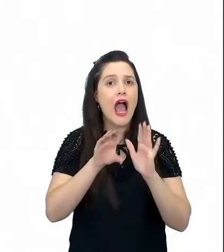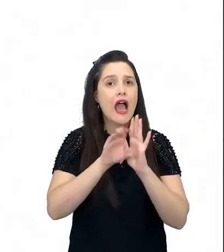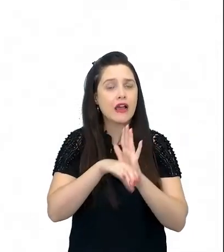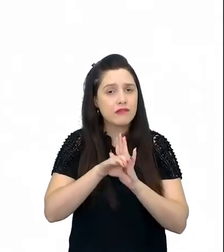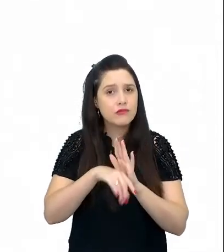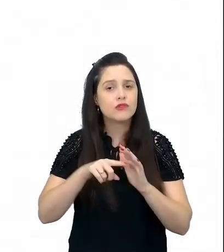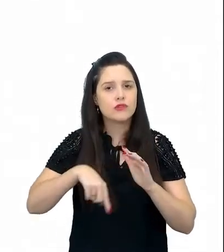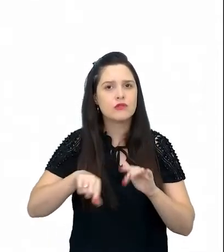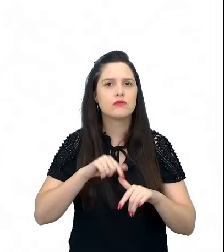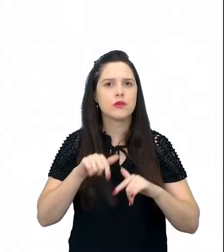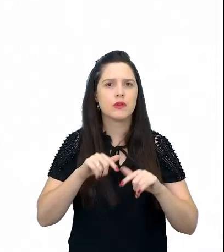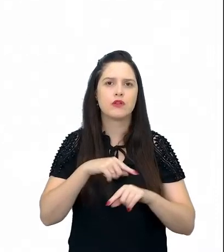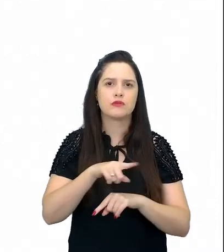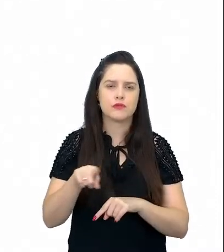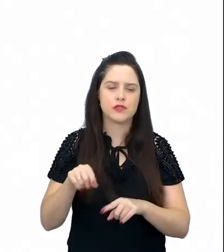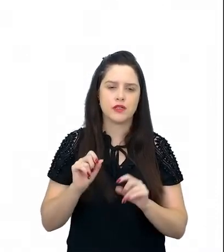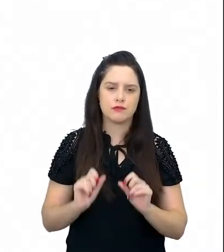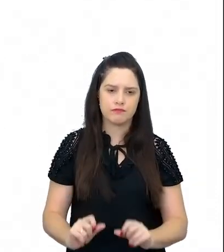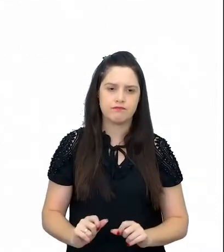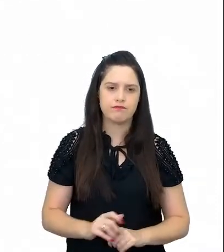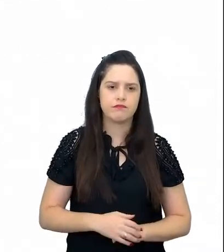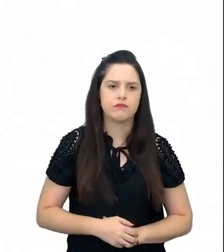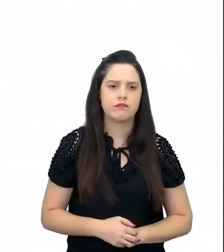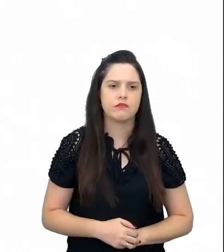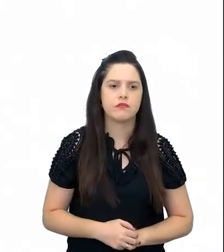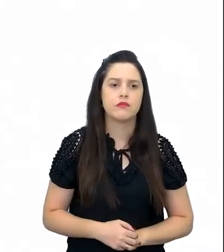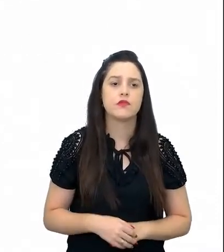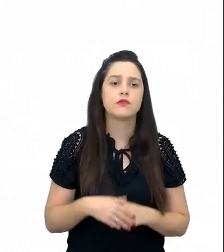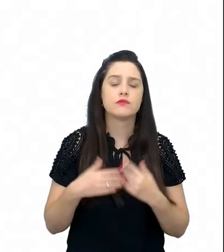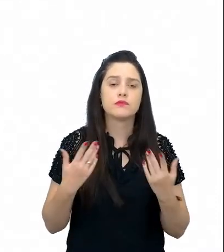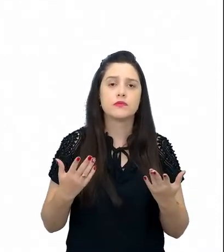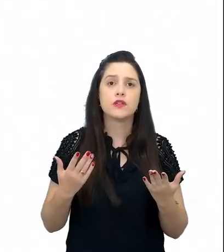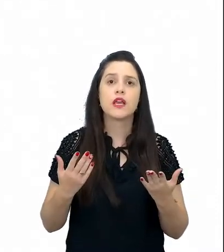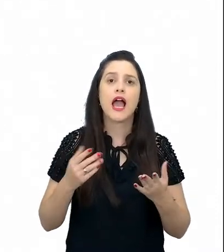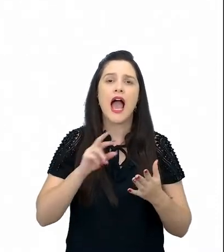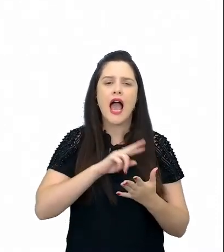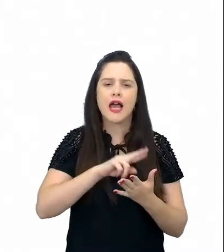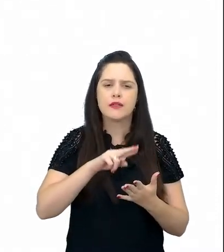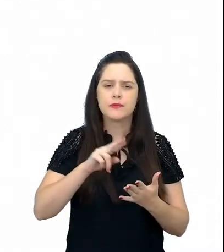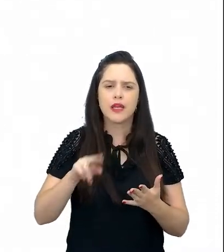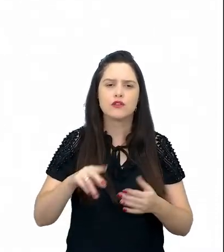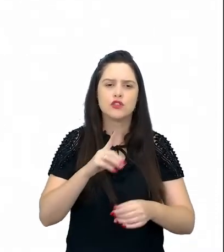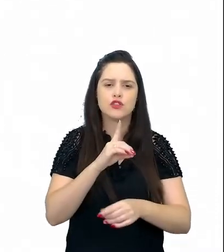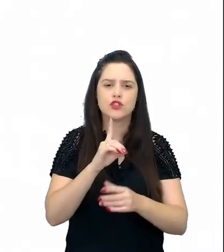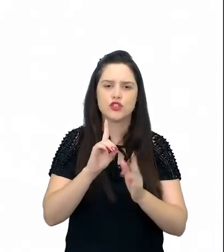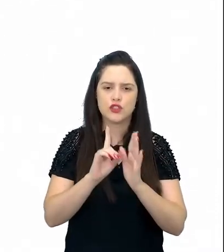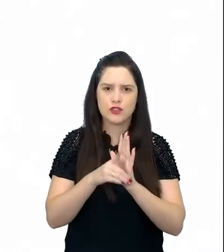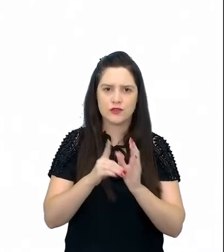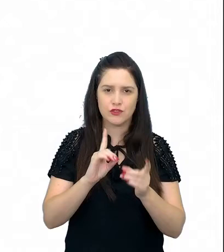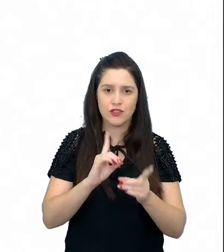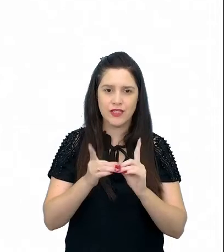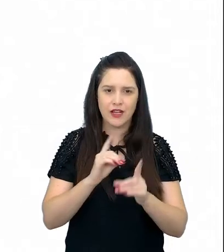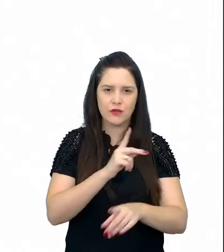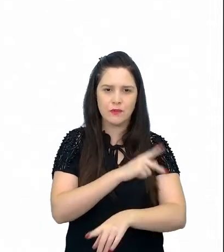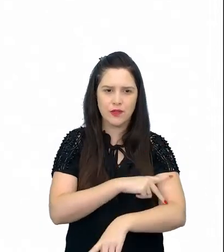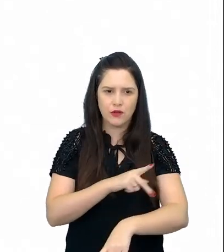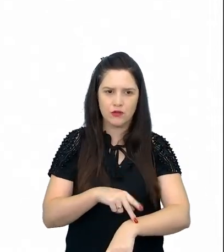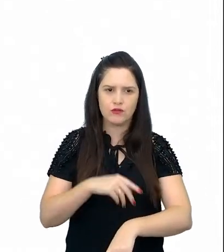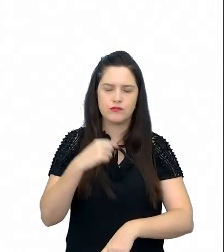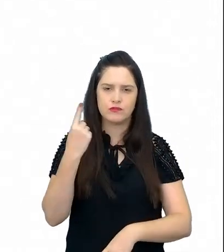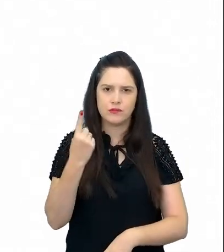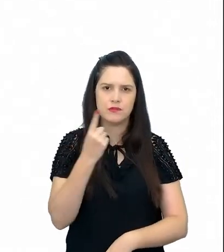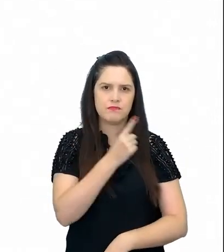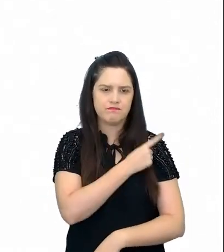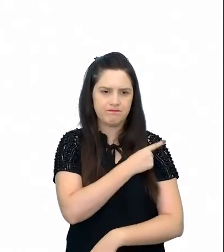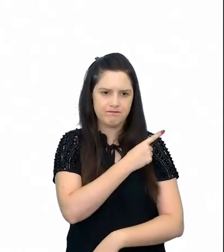estamos trabalhando com vocês. Bom, então, só para a gente lembrar dos nossos aspectos metodológicos, a gente fala do nosso caderno Aprender Sempre. O que,